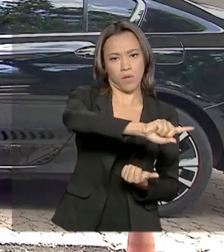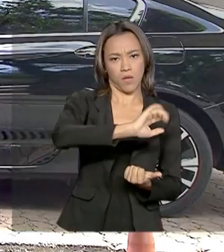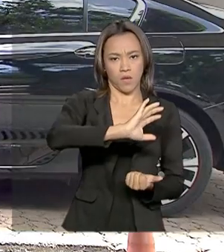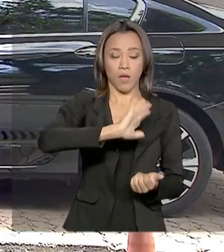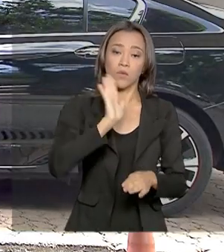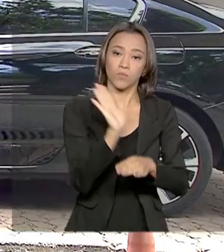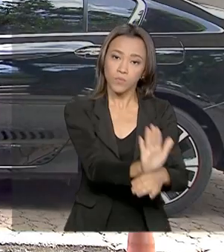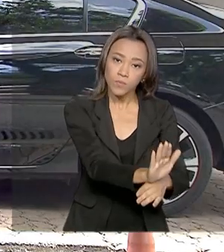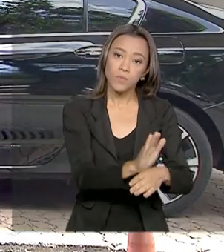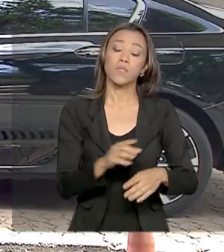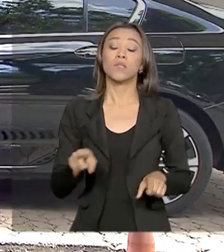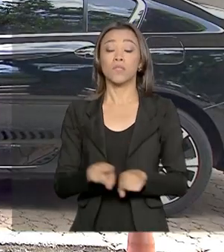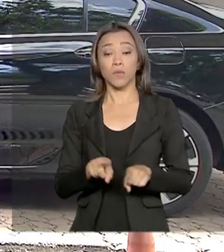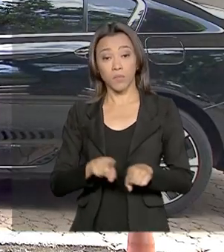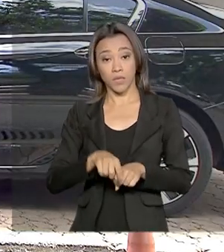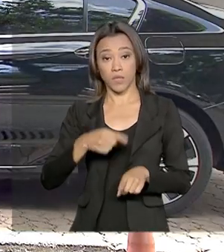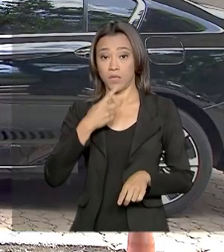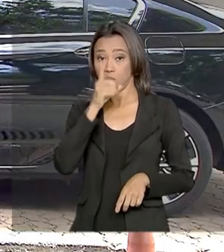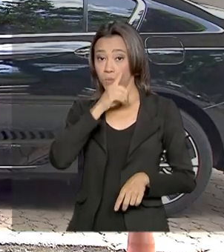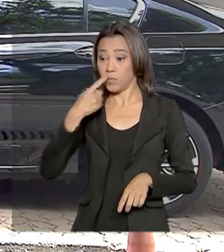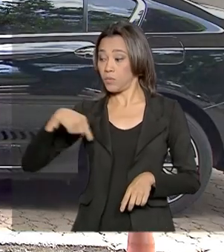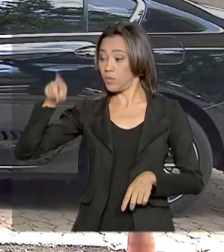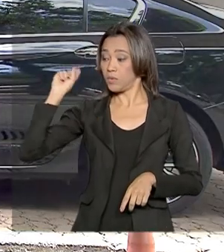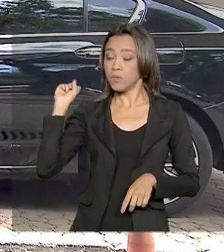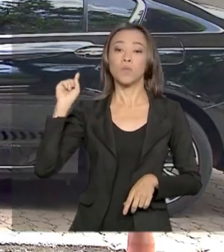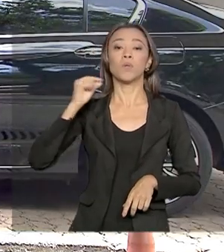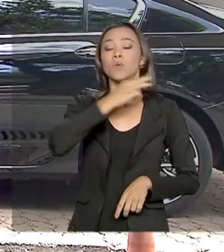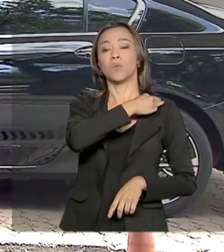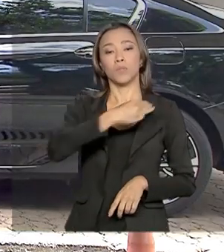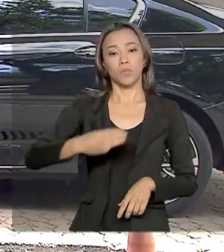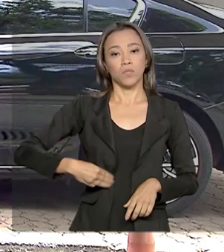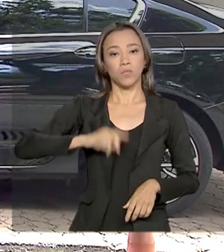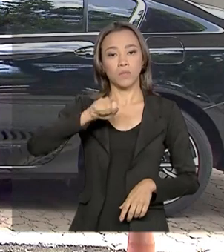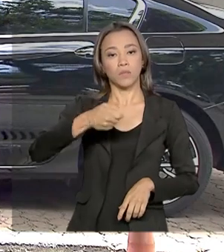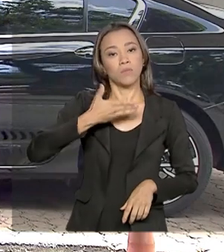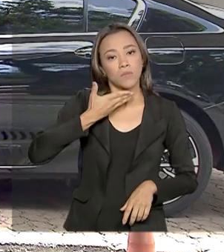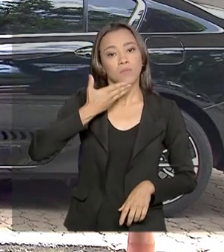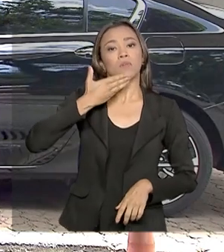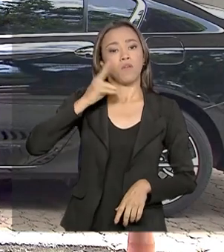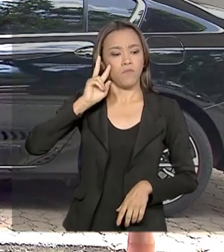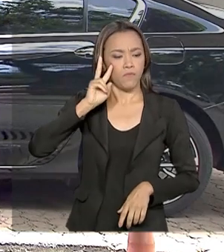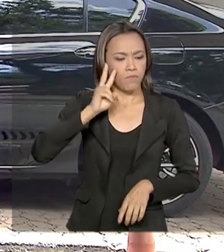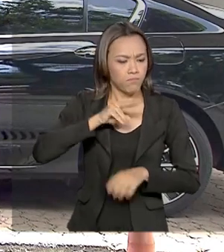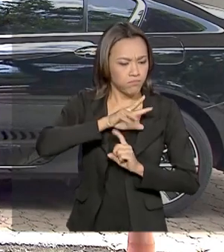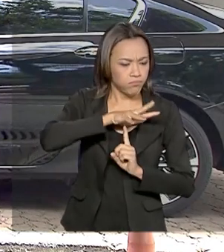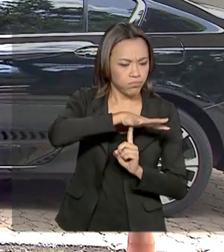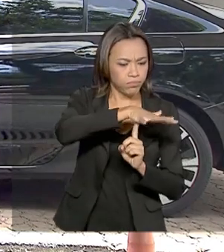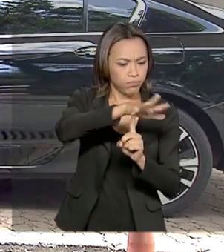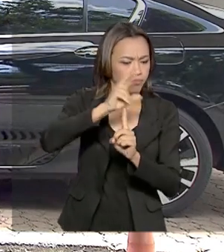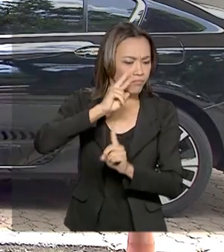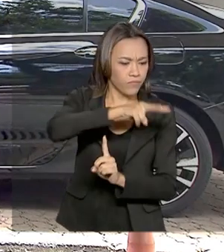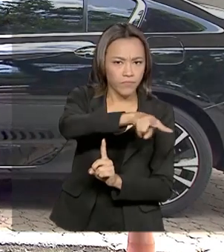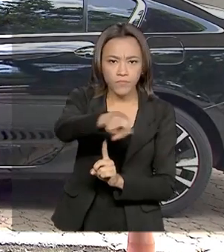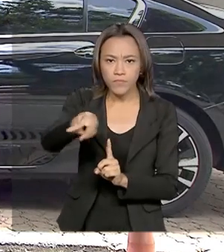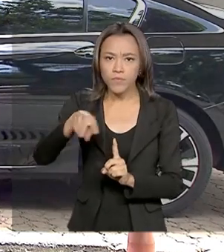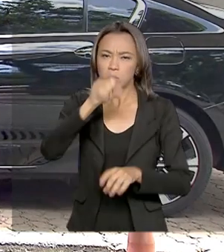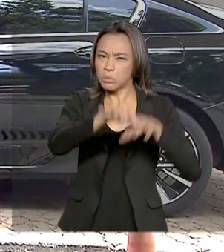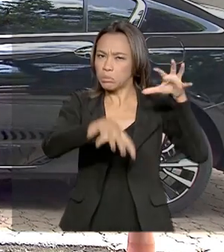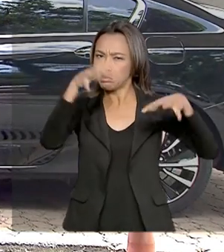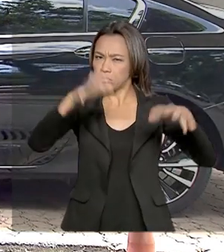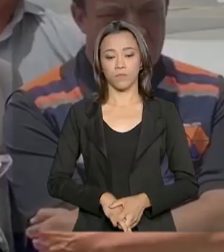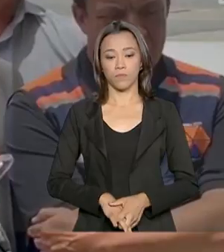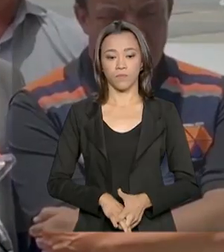Desenvolvimento Regional, Gustavo Canuto, sobrevoou as áreas atingidas pelas enchentes e também se encontrou com o governador dos estados. Vamos